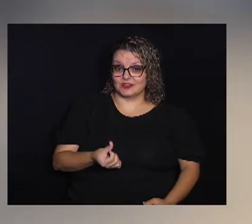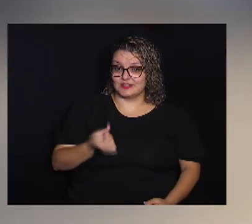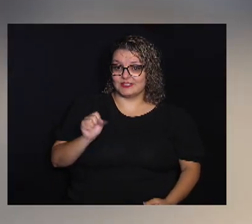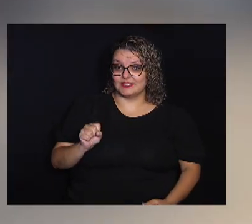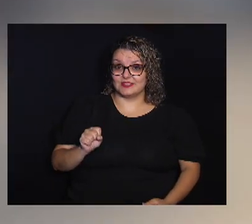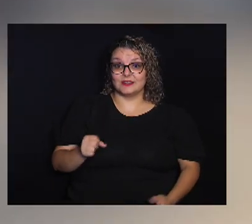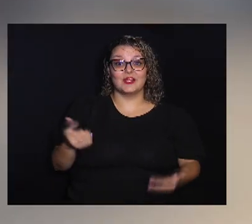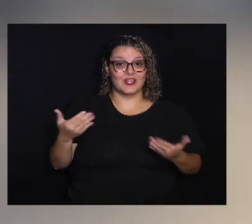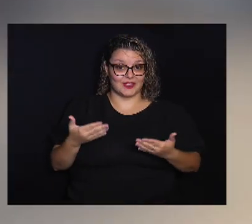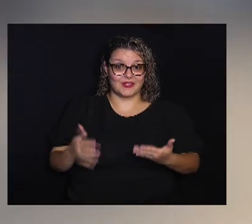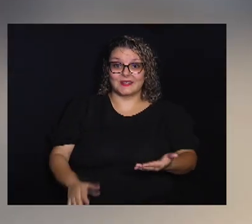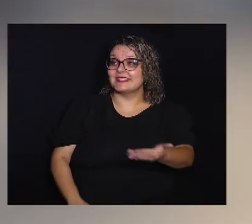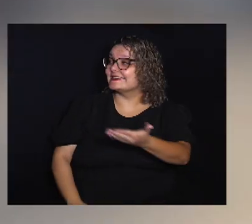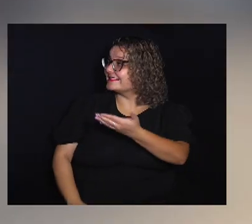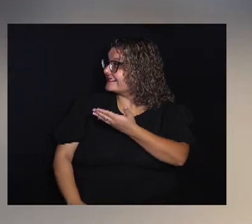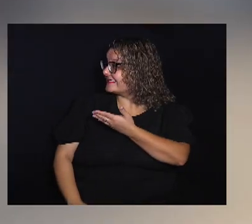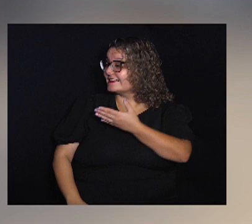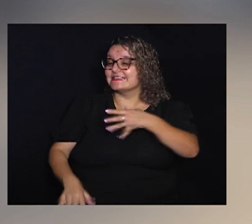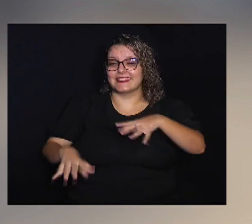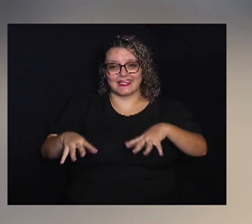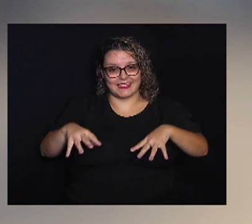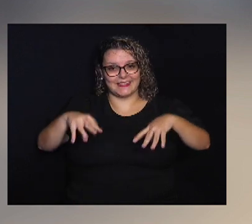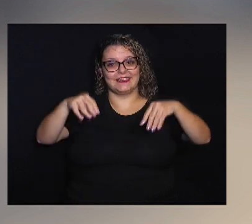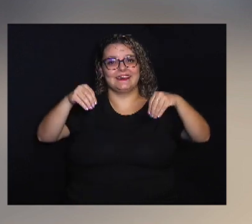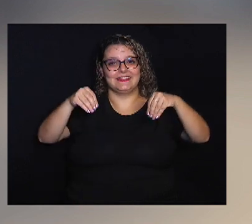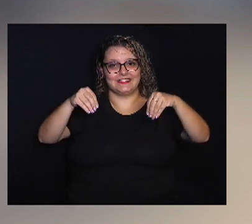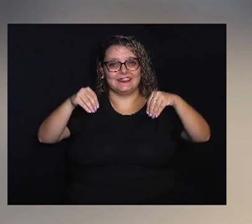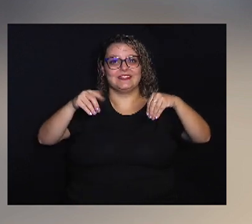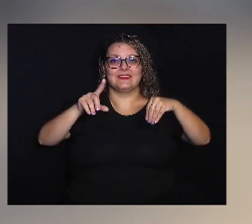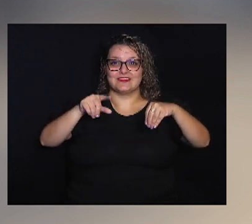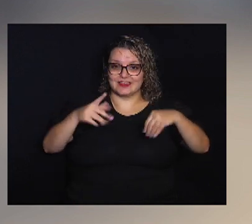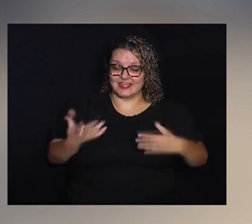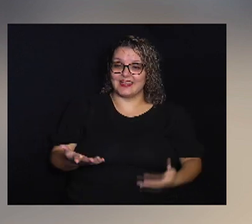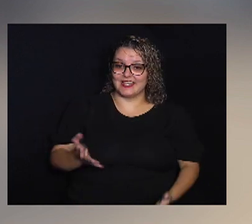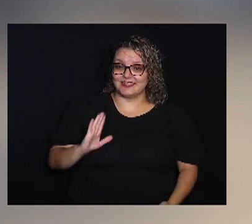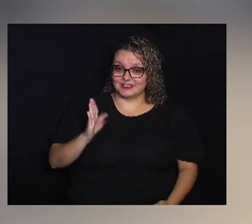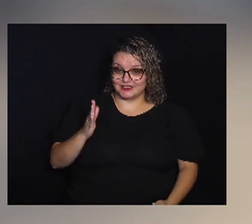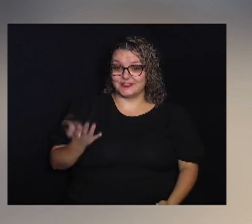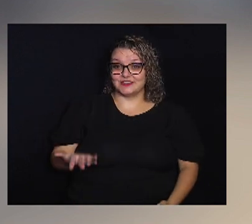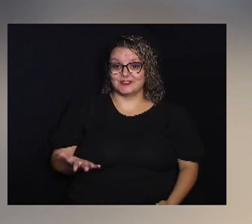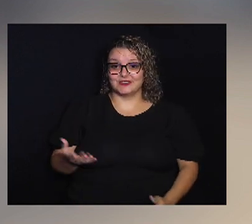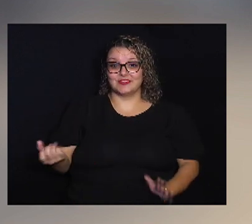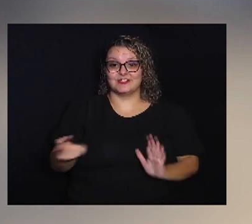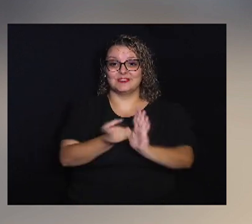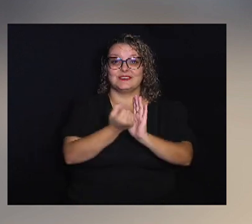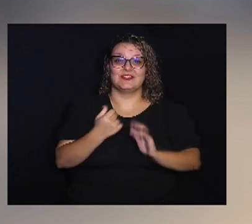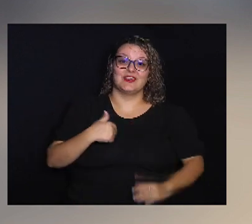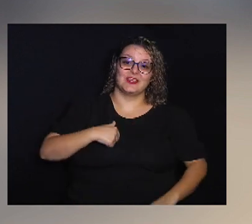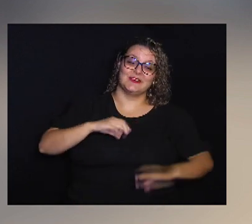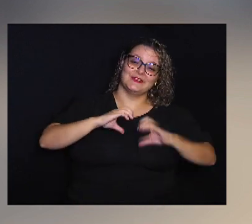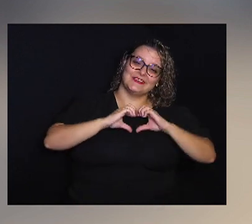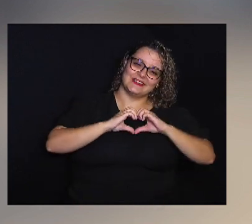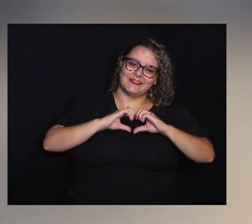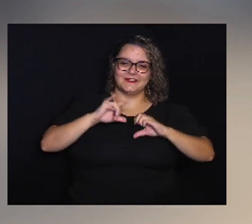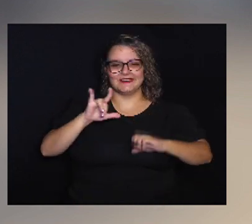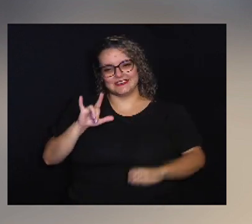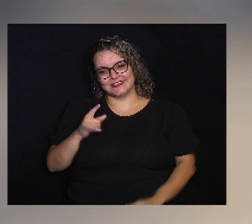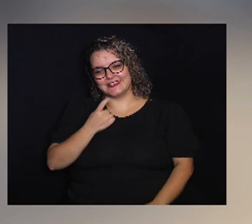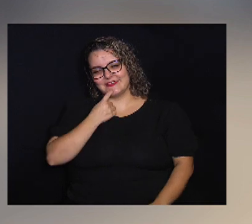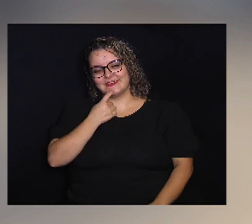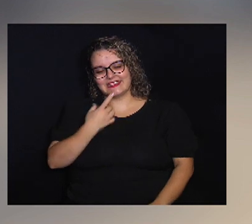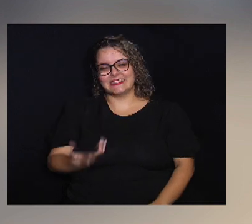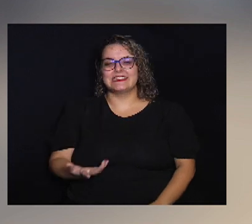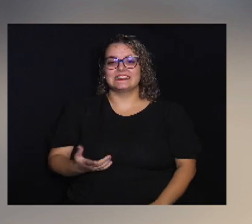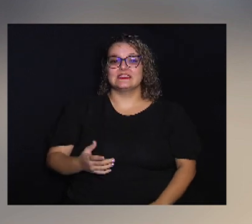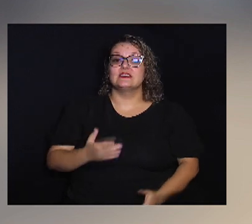1968. E aí, olha, a Torre do Castelo, já com aí o logo Eu Amo Campinas, que